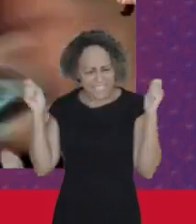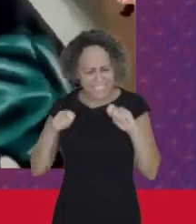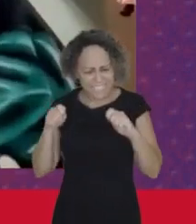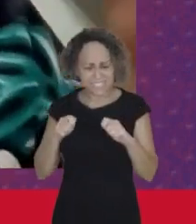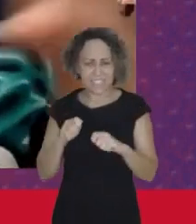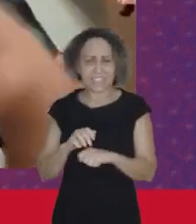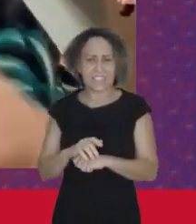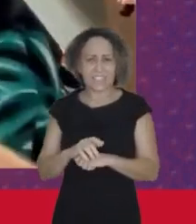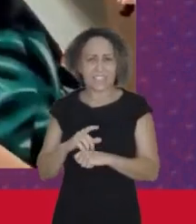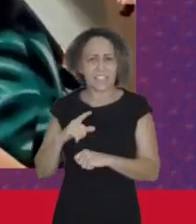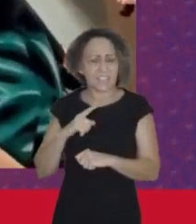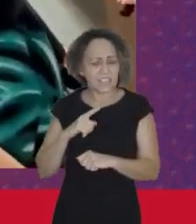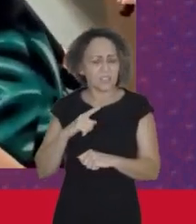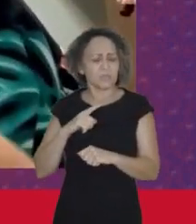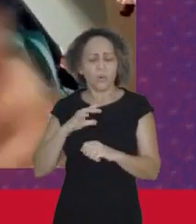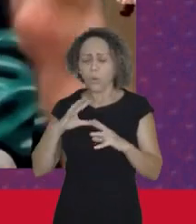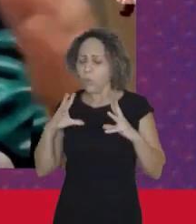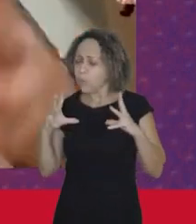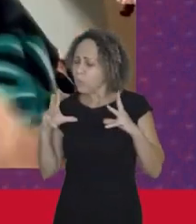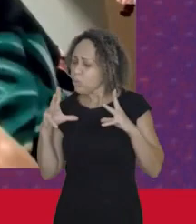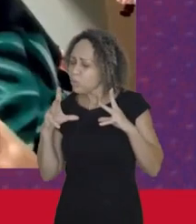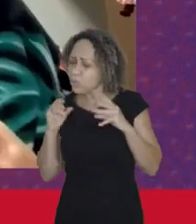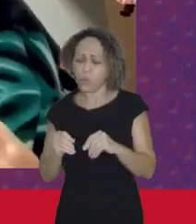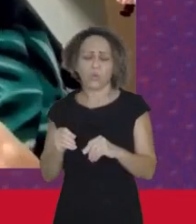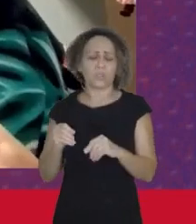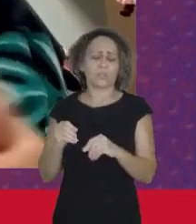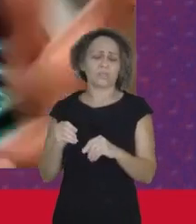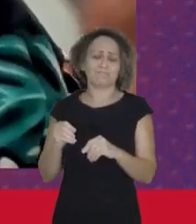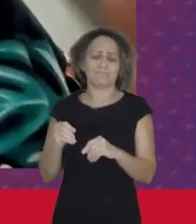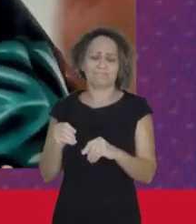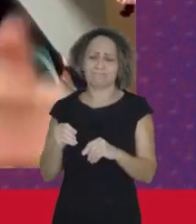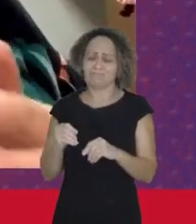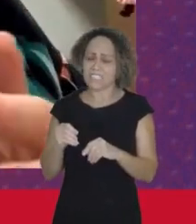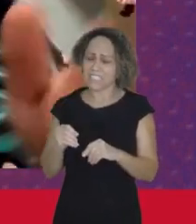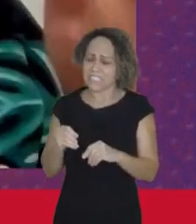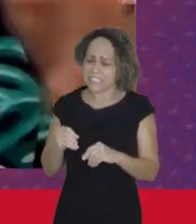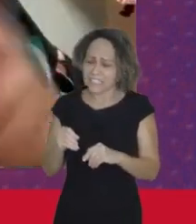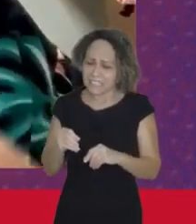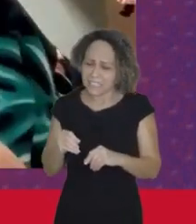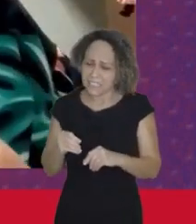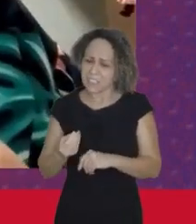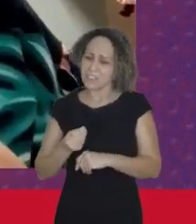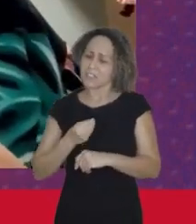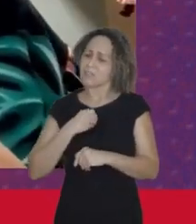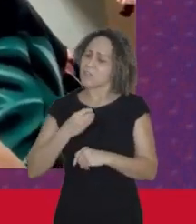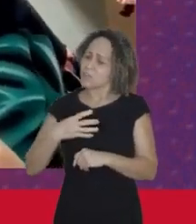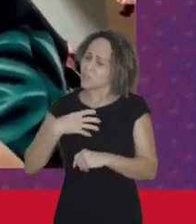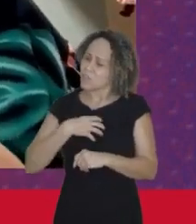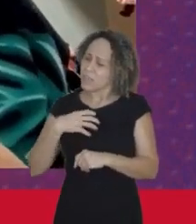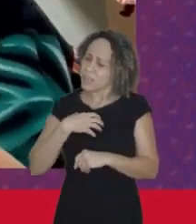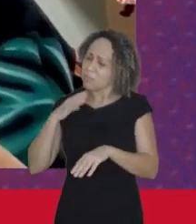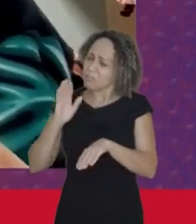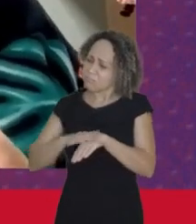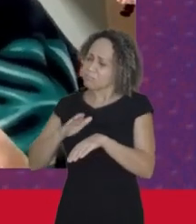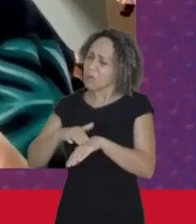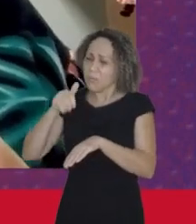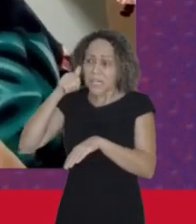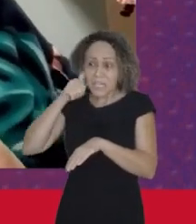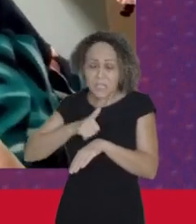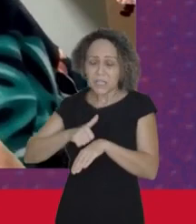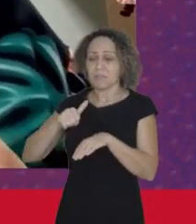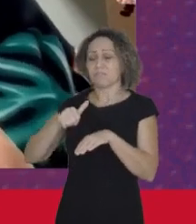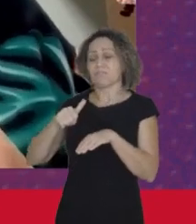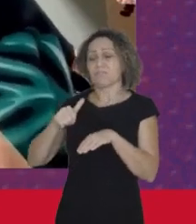agregando todas as condições humanas de mulher, né? Todas as condições femininas. Então, recorte